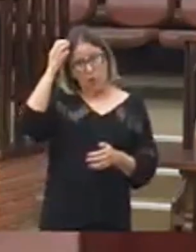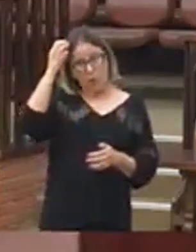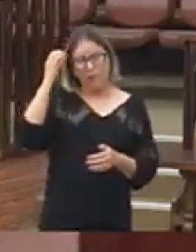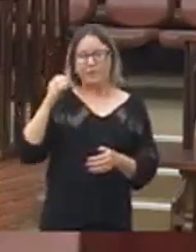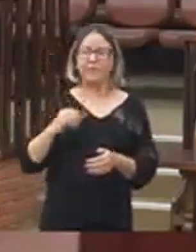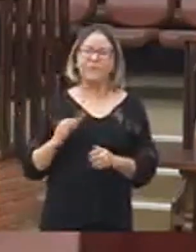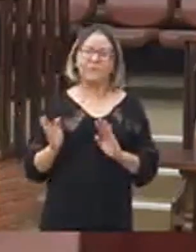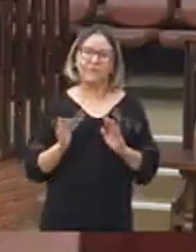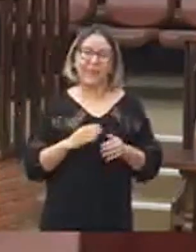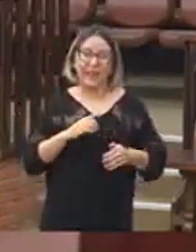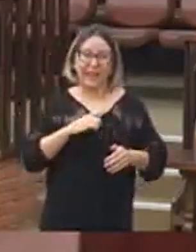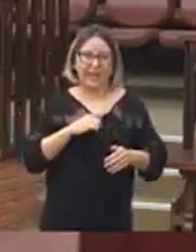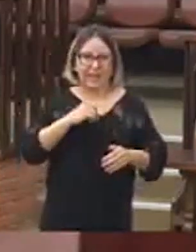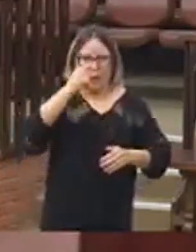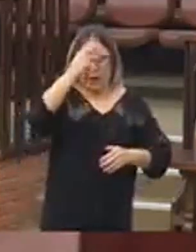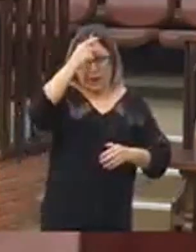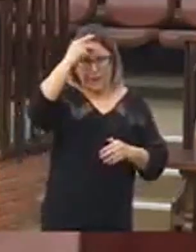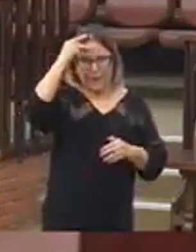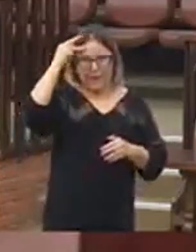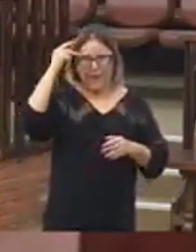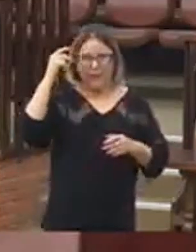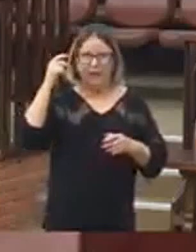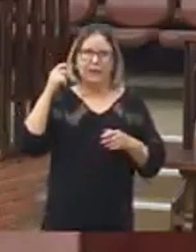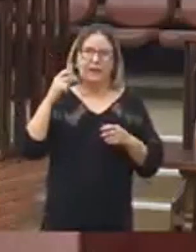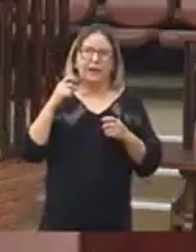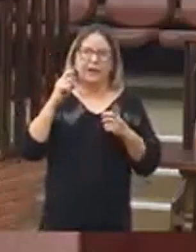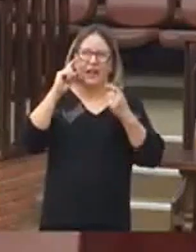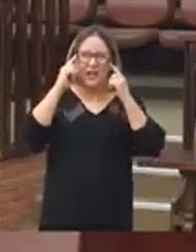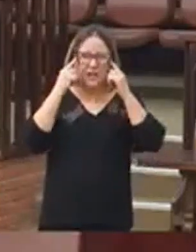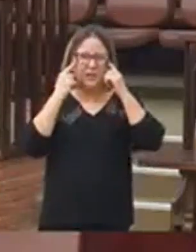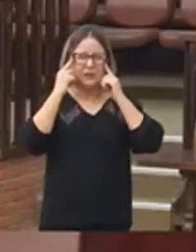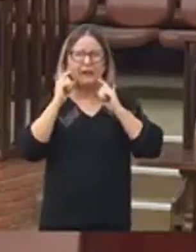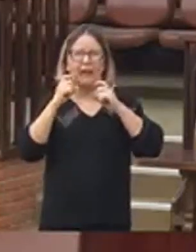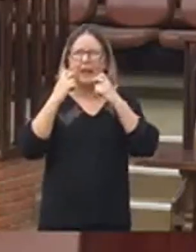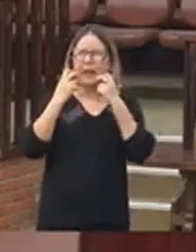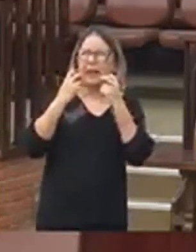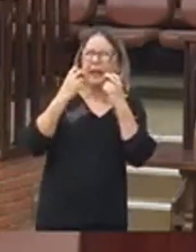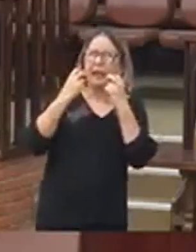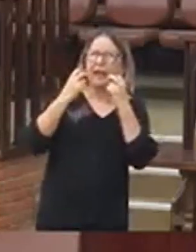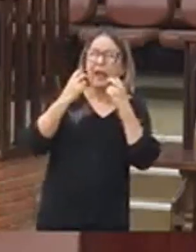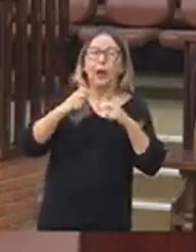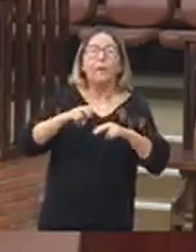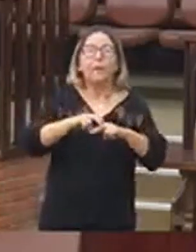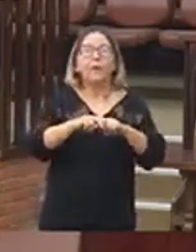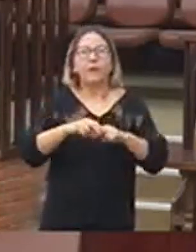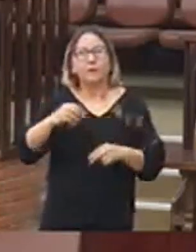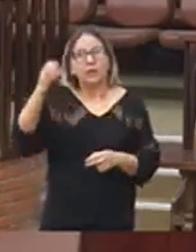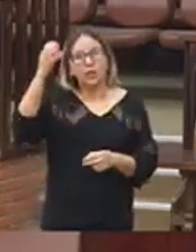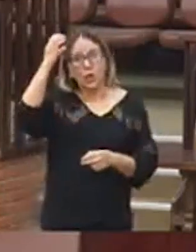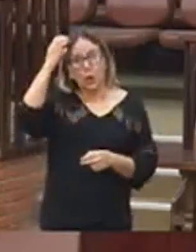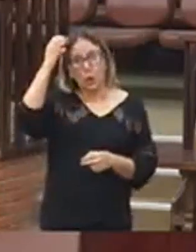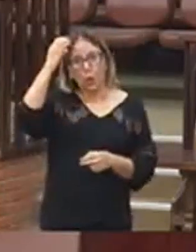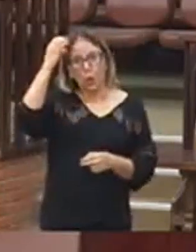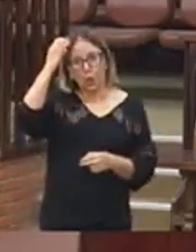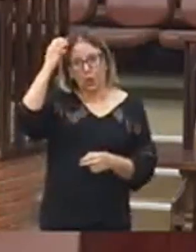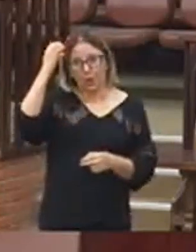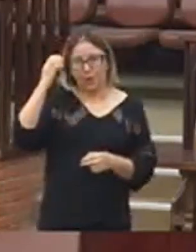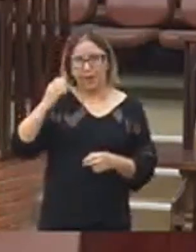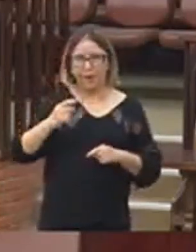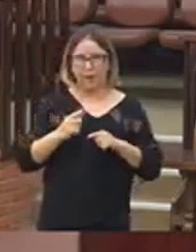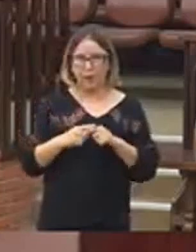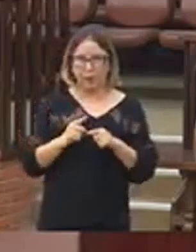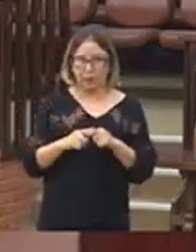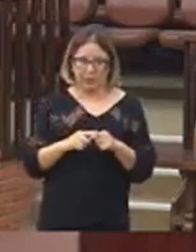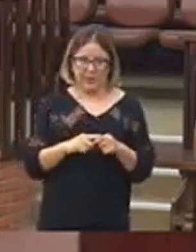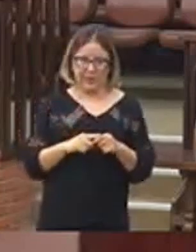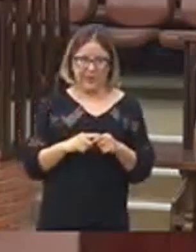velório, aquele pampeiro todo por culpa. Porque não foi adequado no momento de vida e aí na